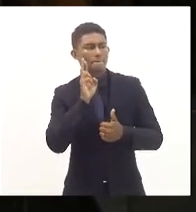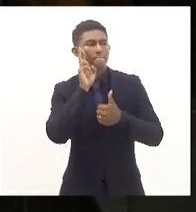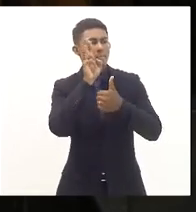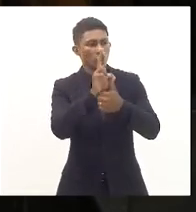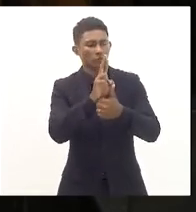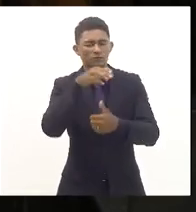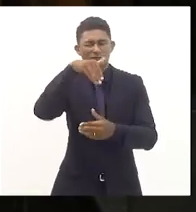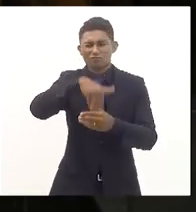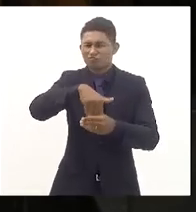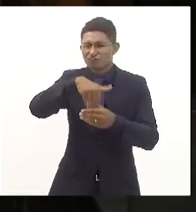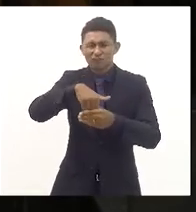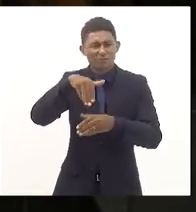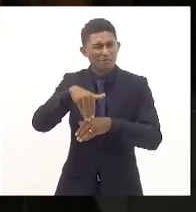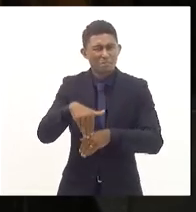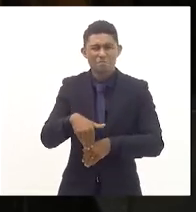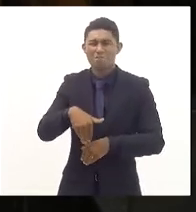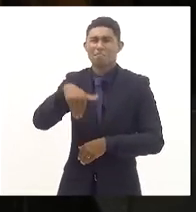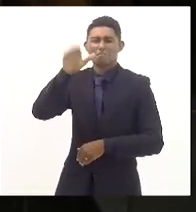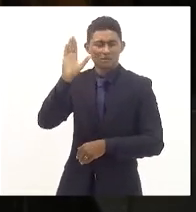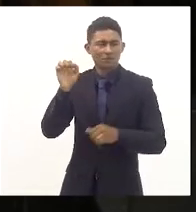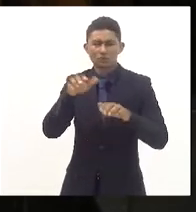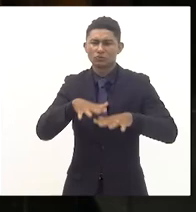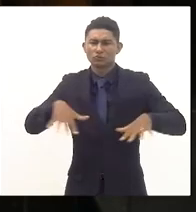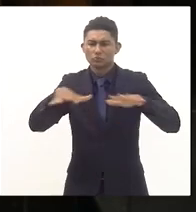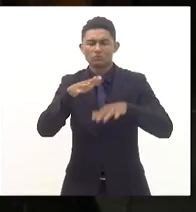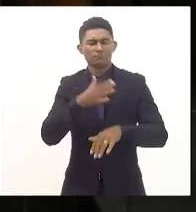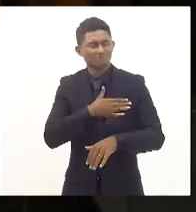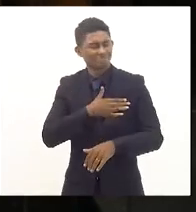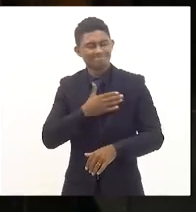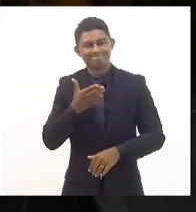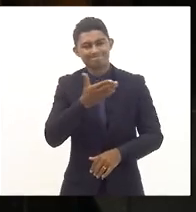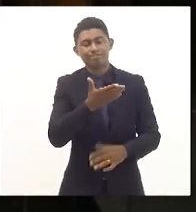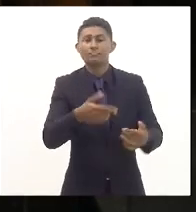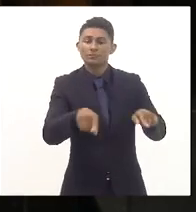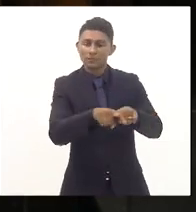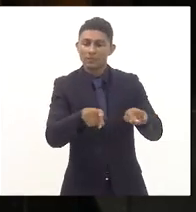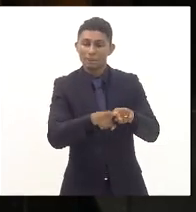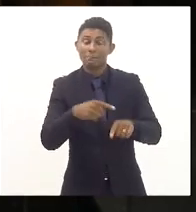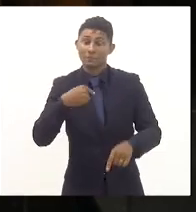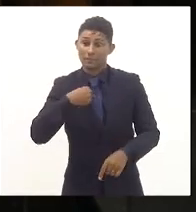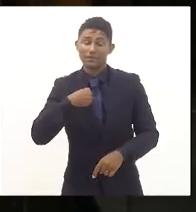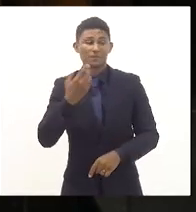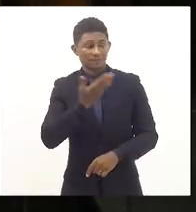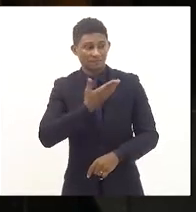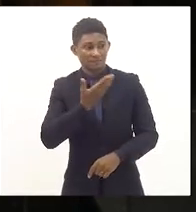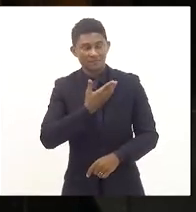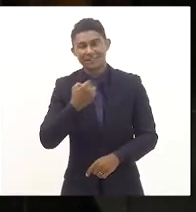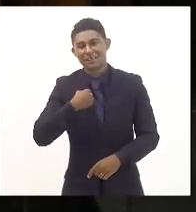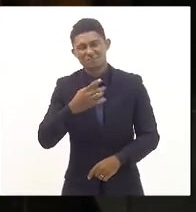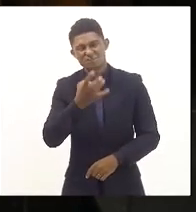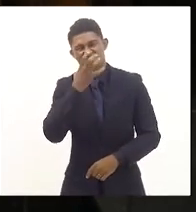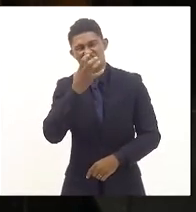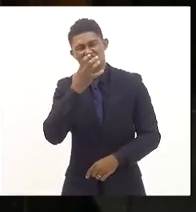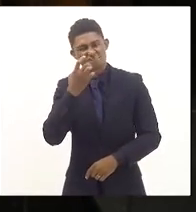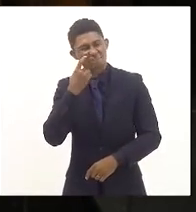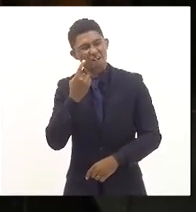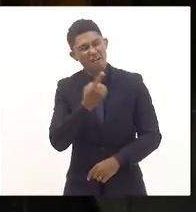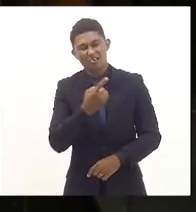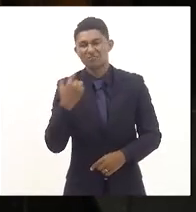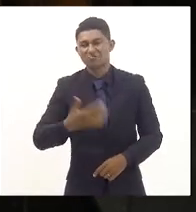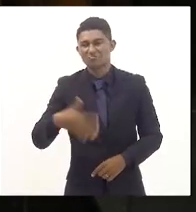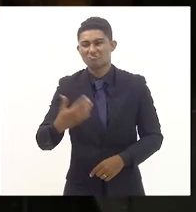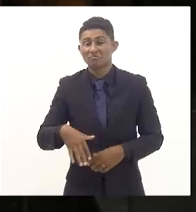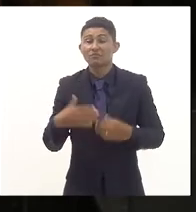votado do nosso órgão a classe adora o senhor e eu particularmente como amigo tem uma profunda admiração pelo Senhor